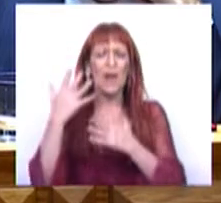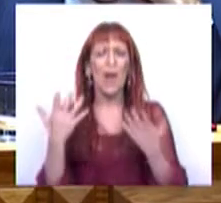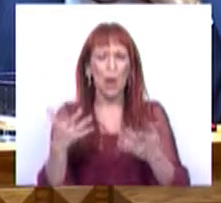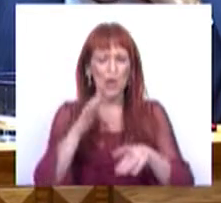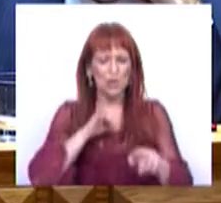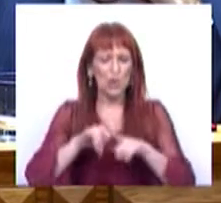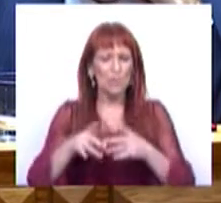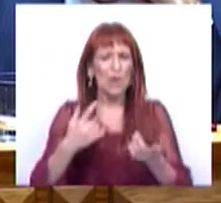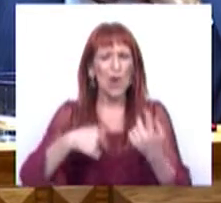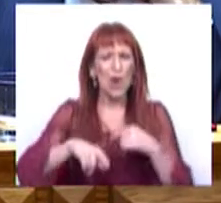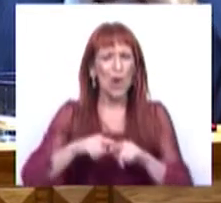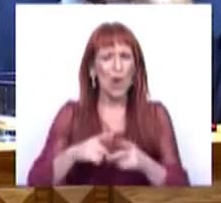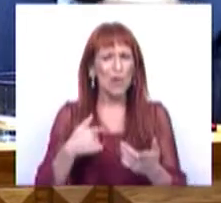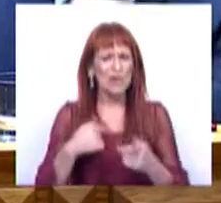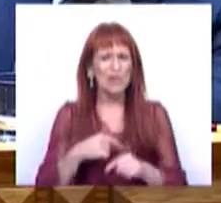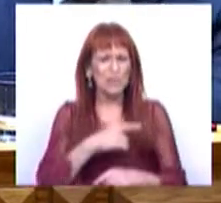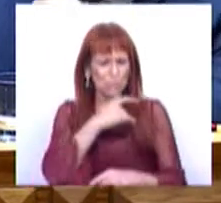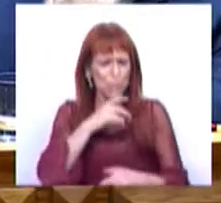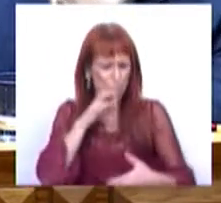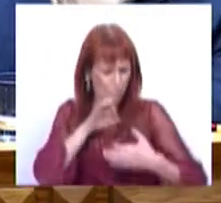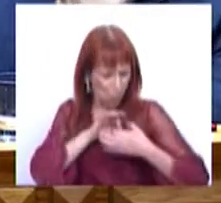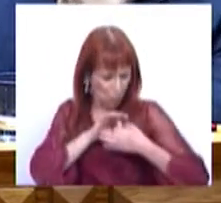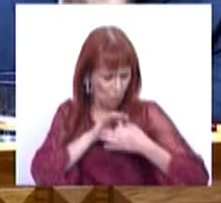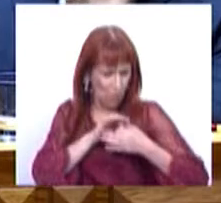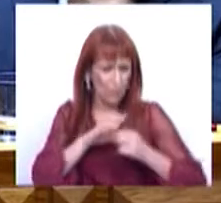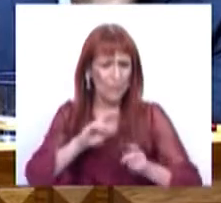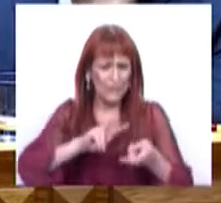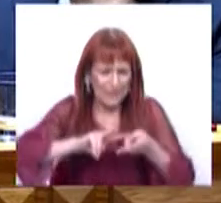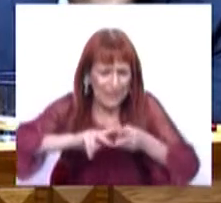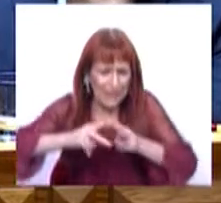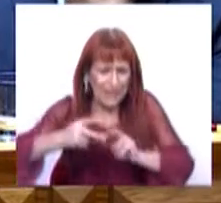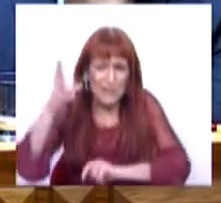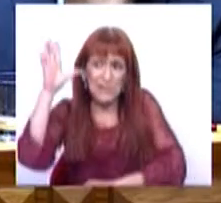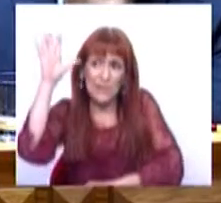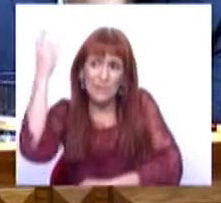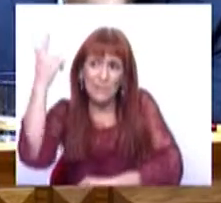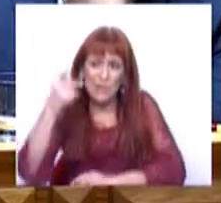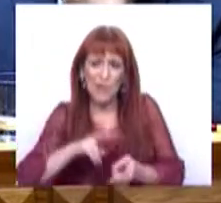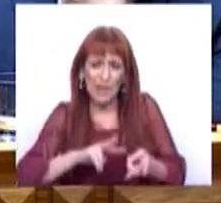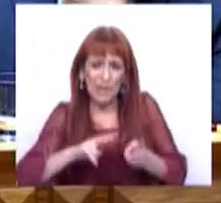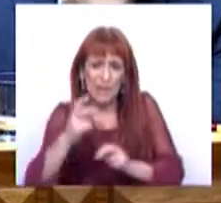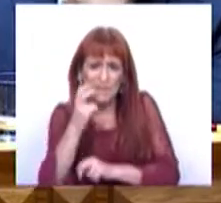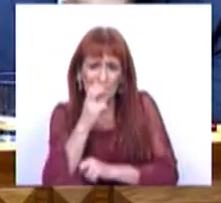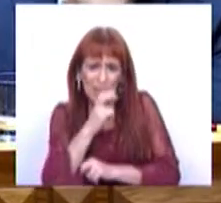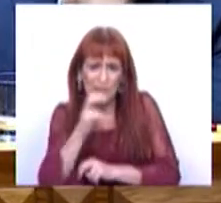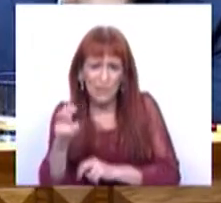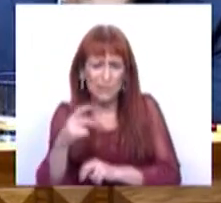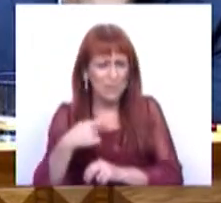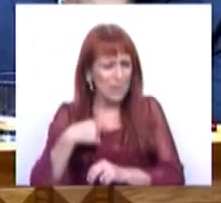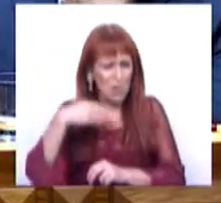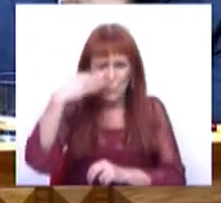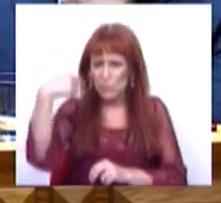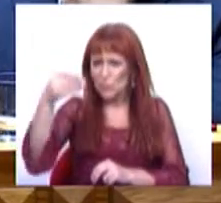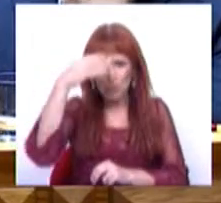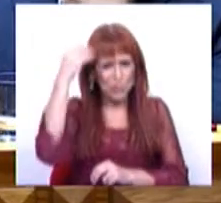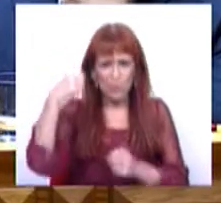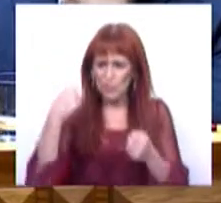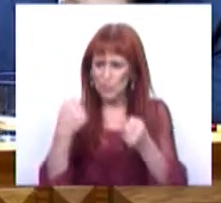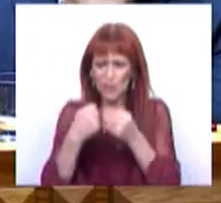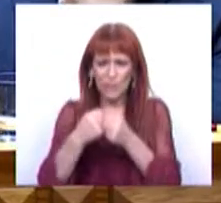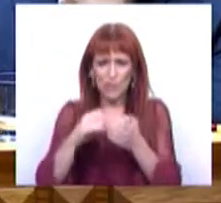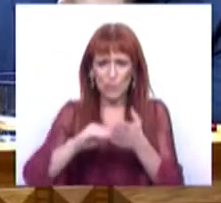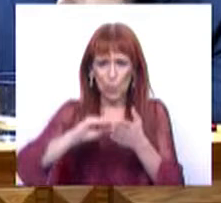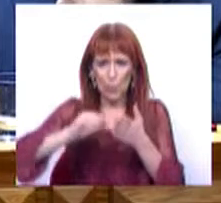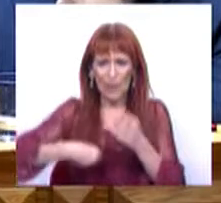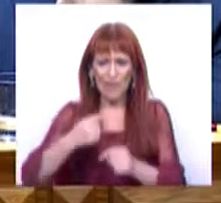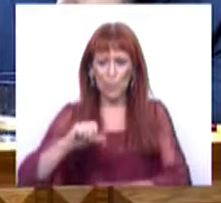Deputado, nós estamos mesmo comprometidos com a transição climática, com a transição energética. E nós não nos esquecemos dos desafios do Pacto